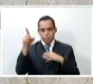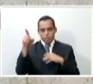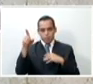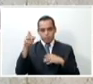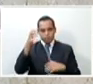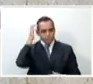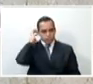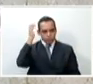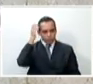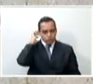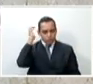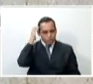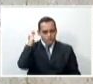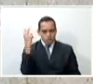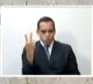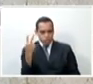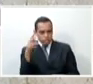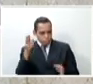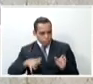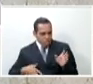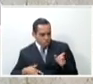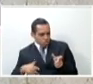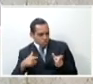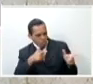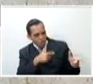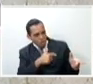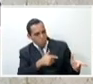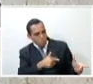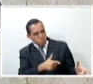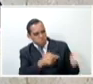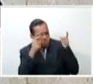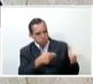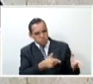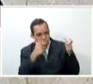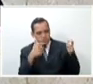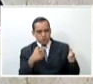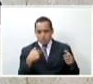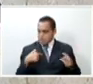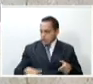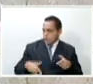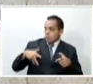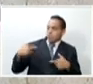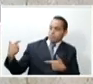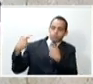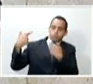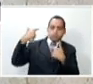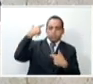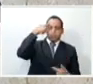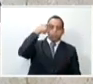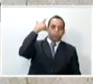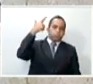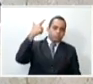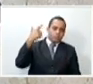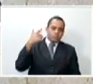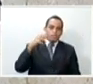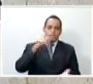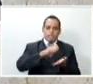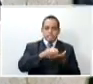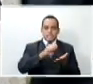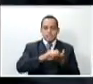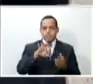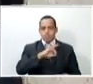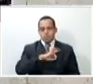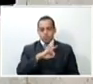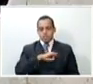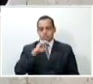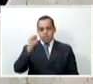uma motocicleta o abordaram e anunciaram o roubo. Gasparotti reagiu e foi morto com um tiro na cabeça, era escrivão de polícia.